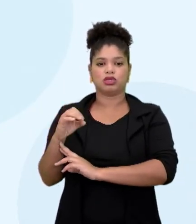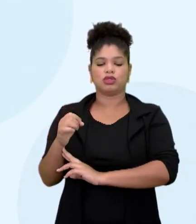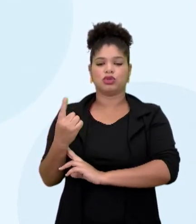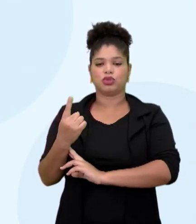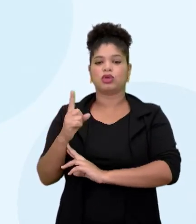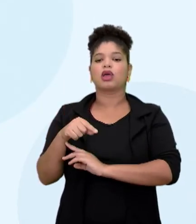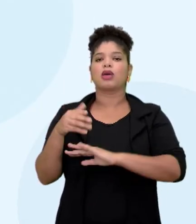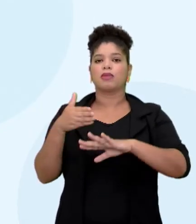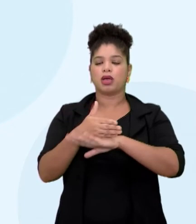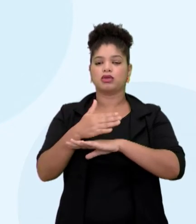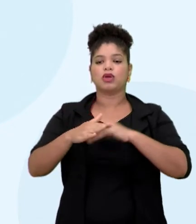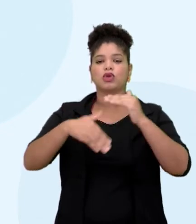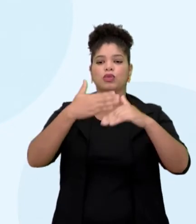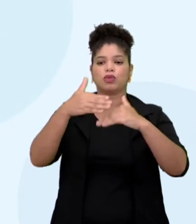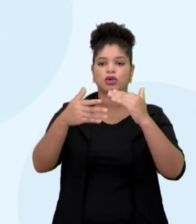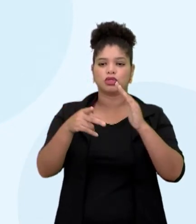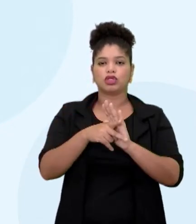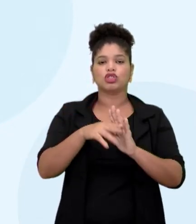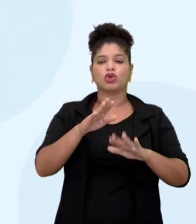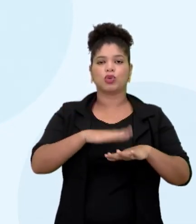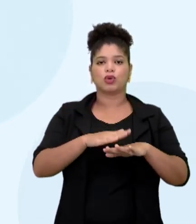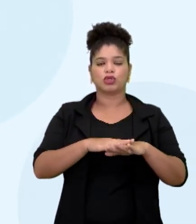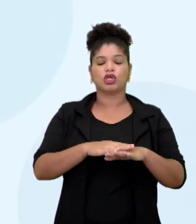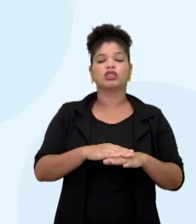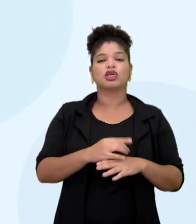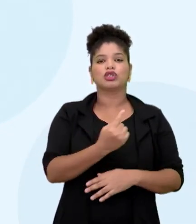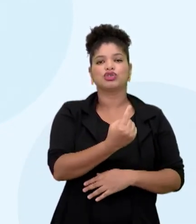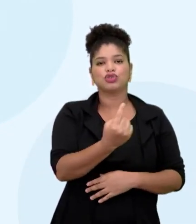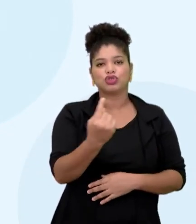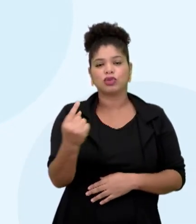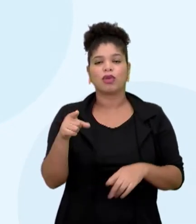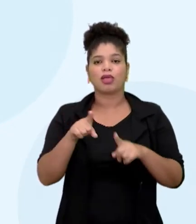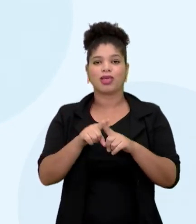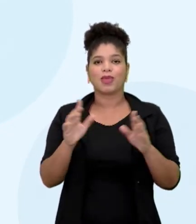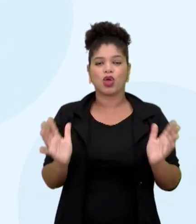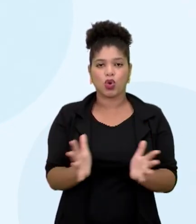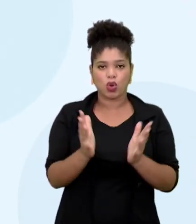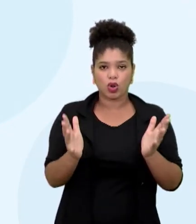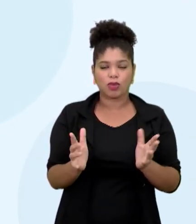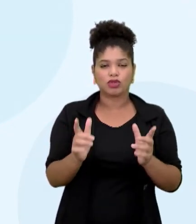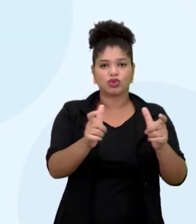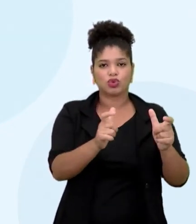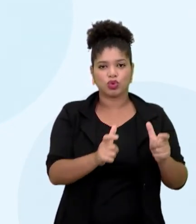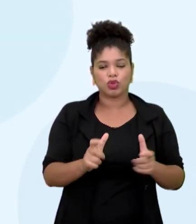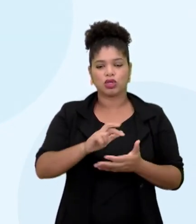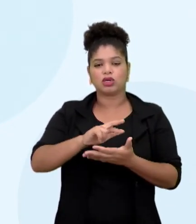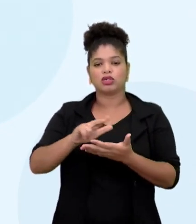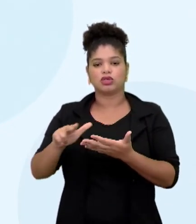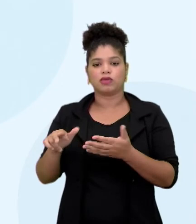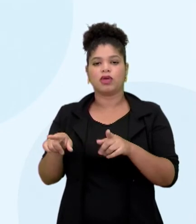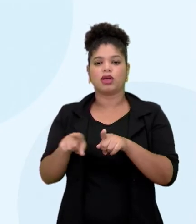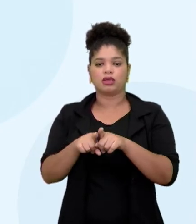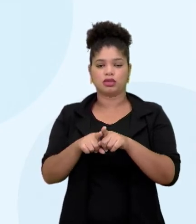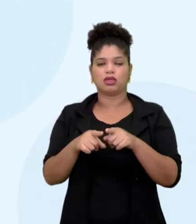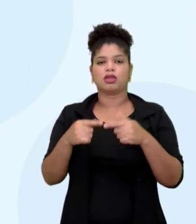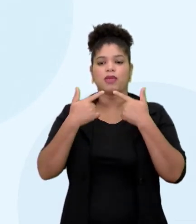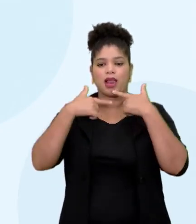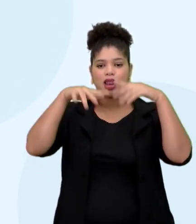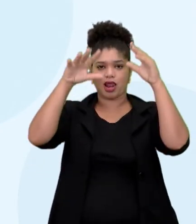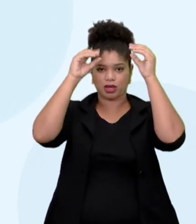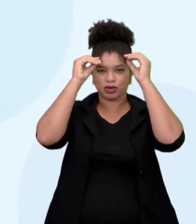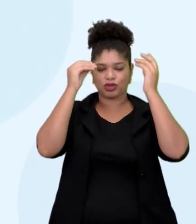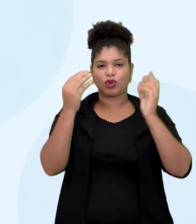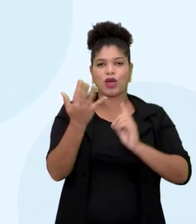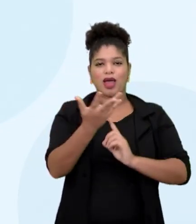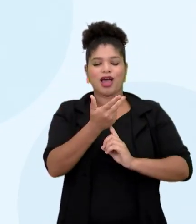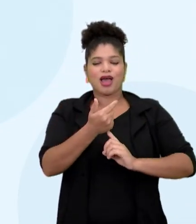processos de produção individual e colaborativo em diferentes lugares, linguagens, desculpa, artísticas, corporais e verbais, levando